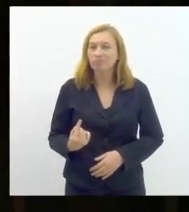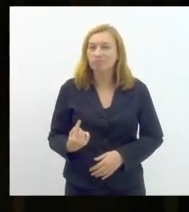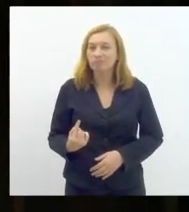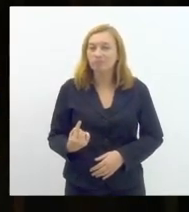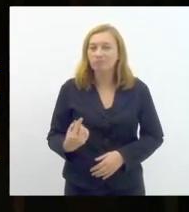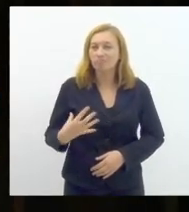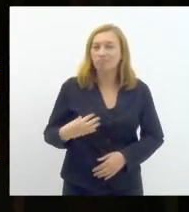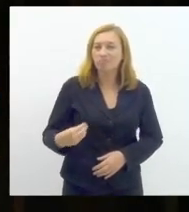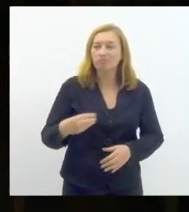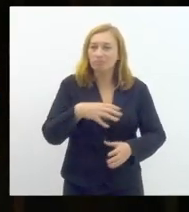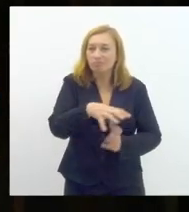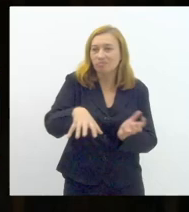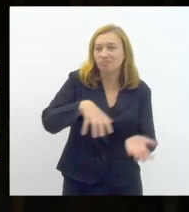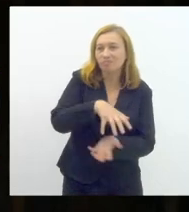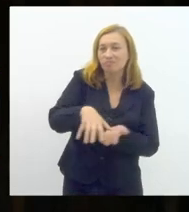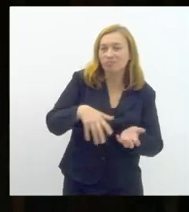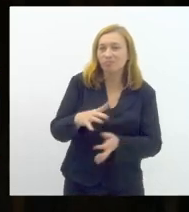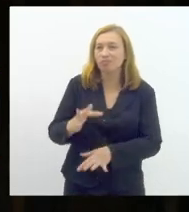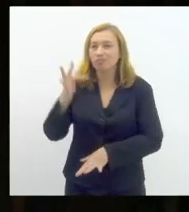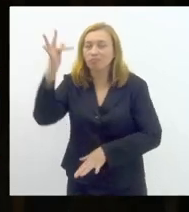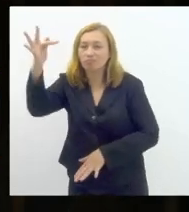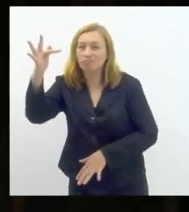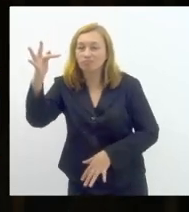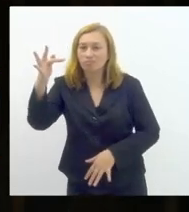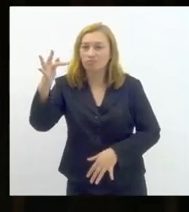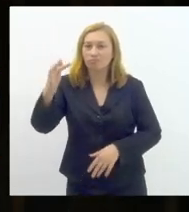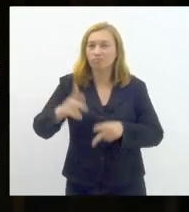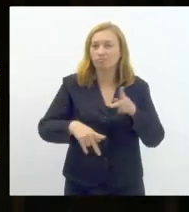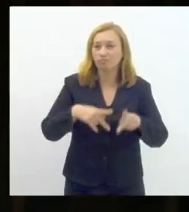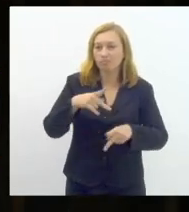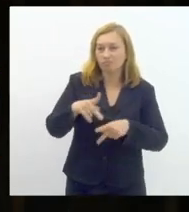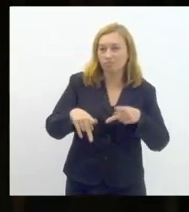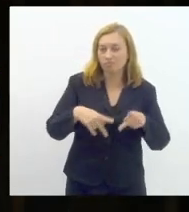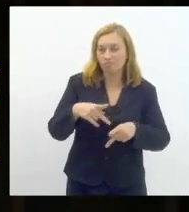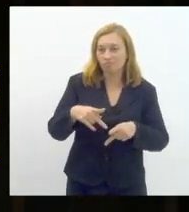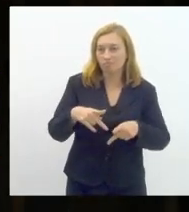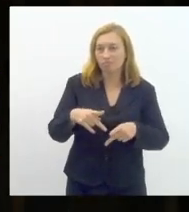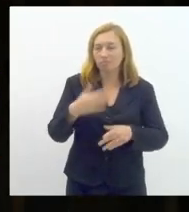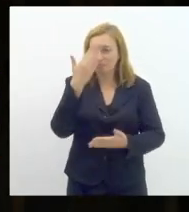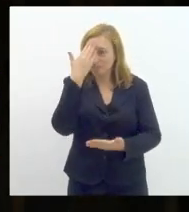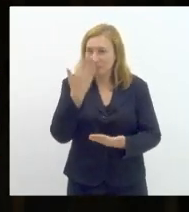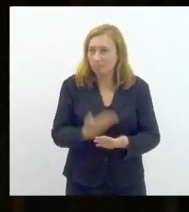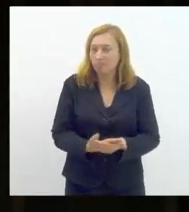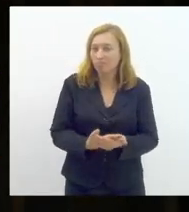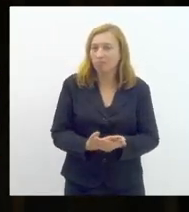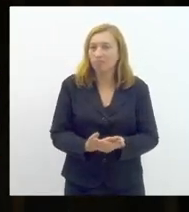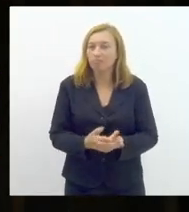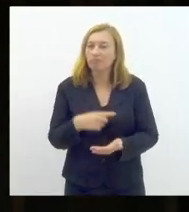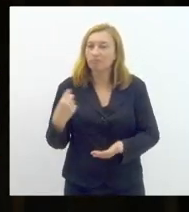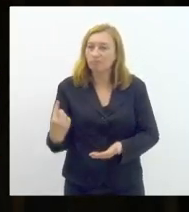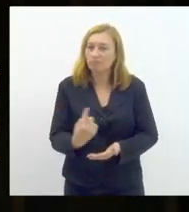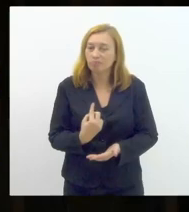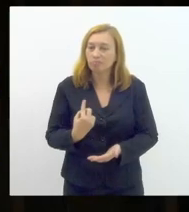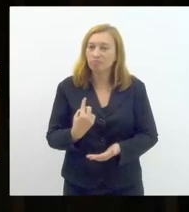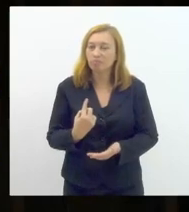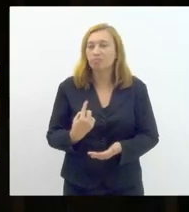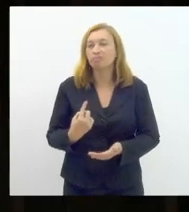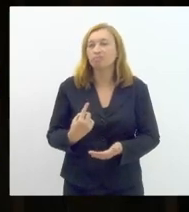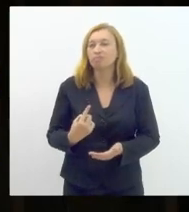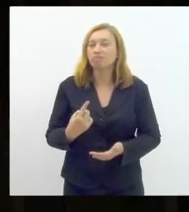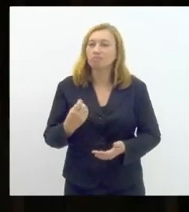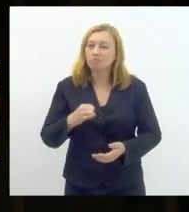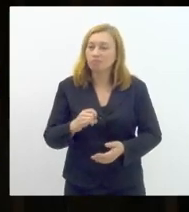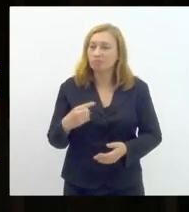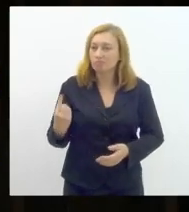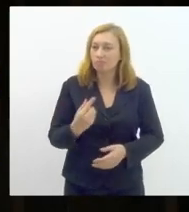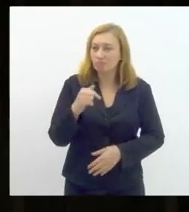somos os filhos da revolução, somos o futuro da nação. E eu acredito muito nisso, que nós somos o futuro da nação. E se a gente está aqui hoje, eu acho que é porque